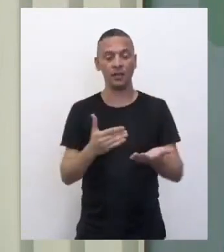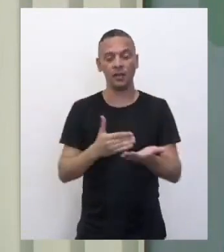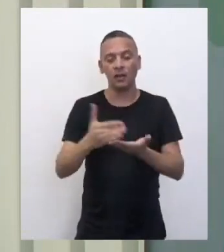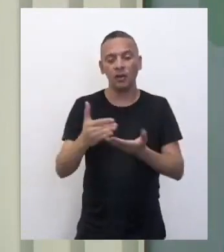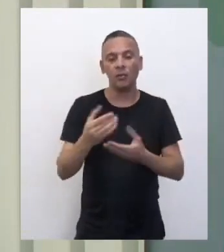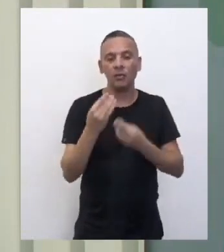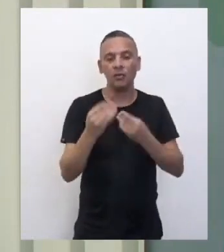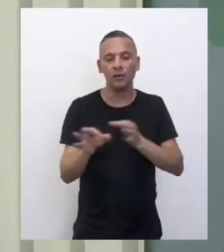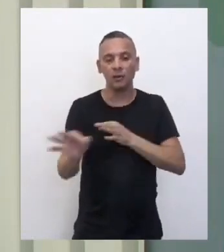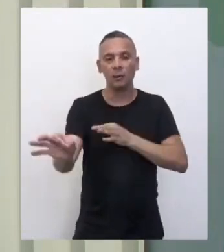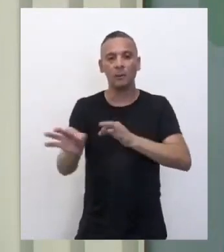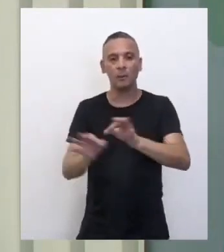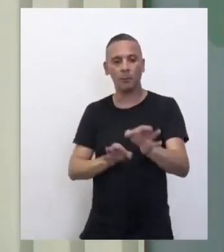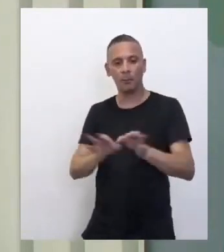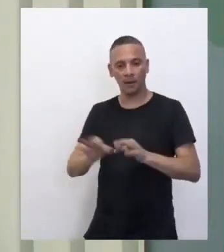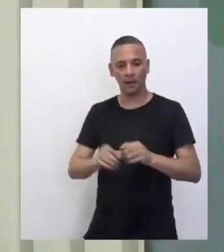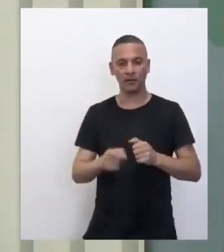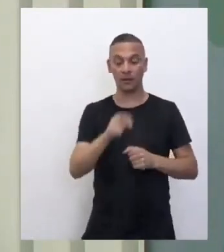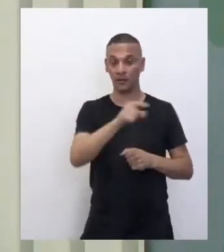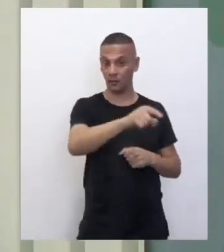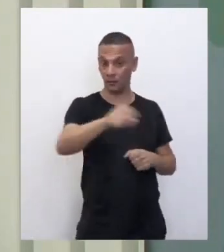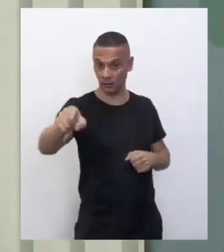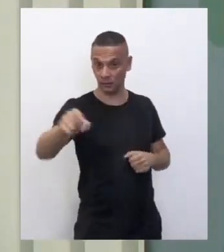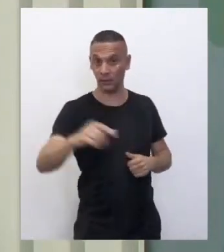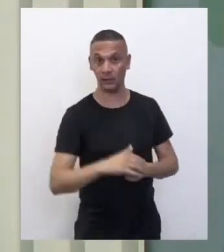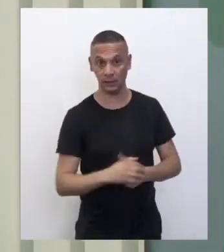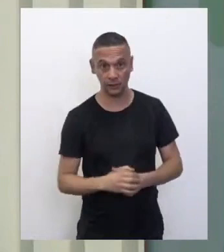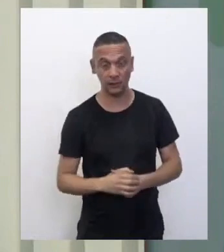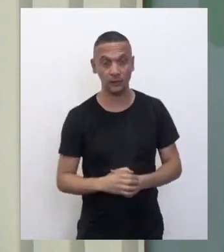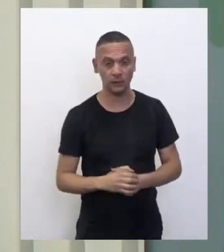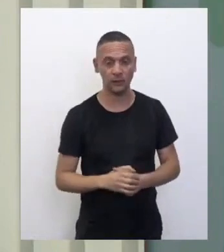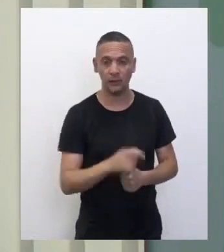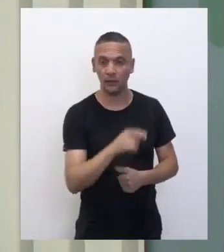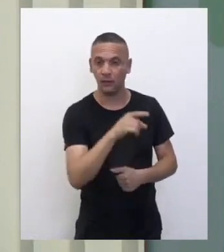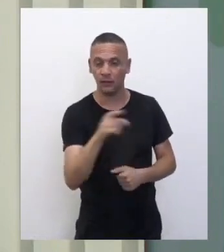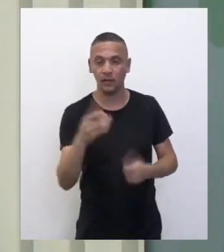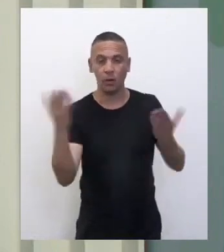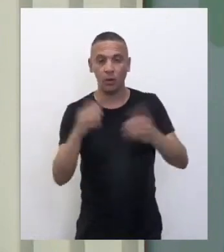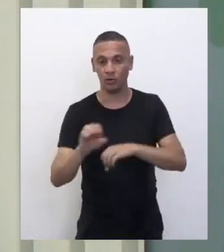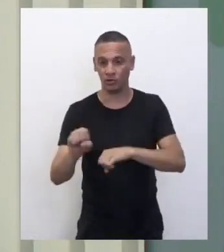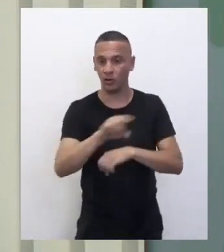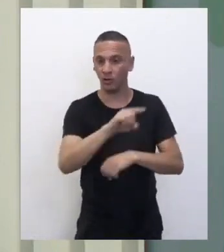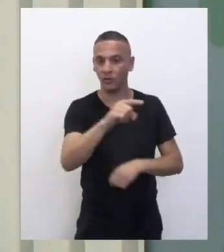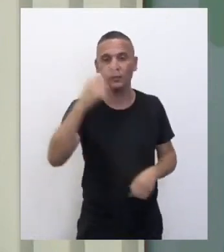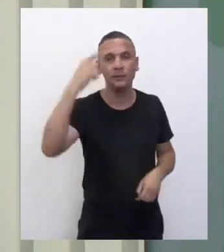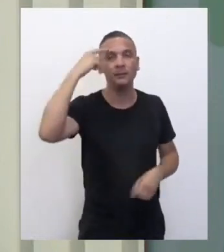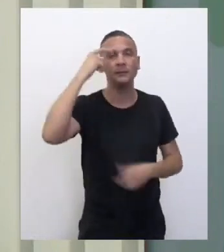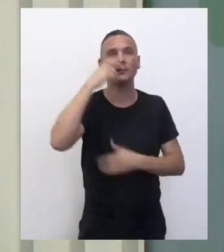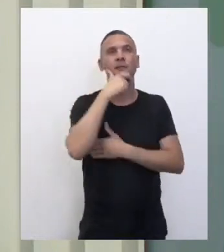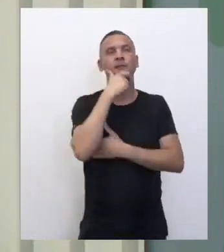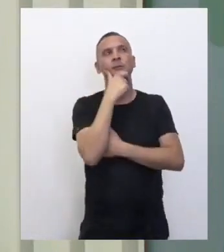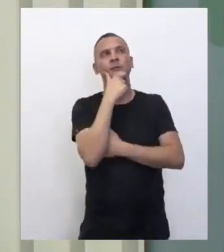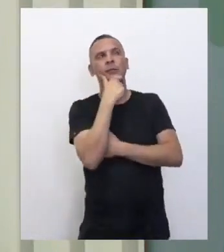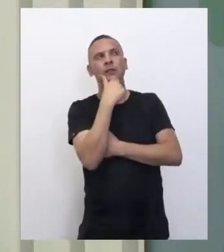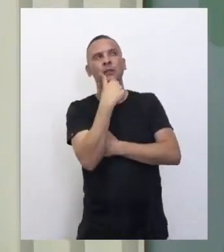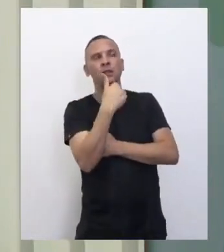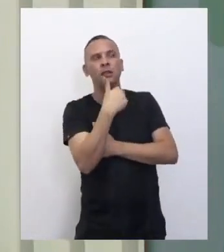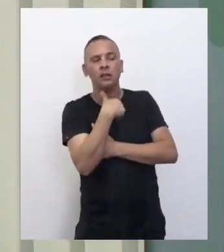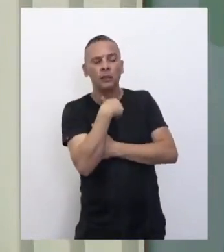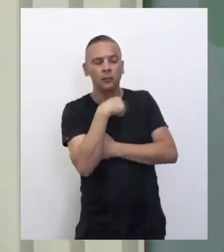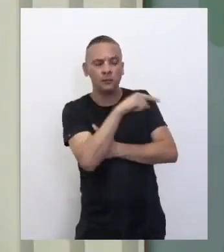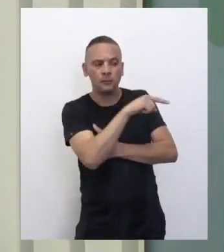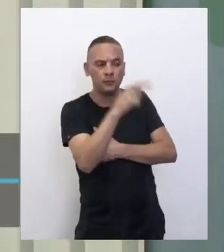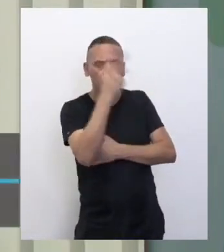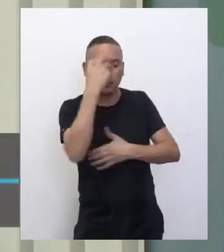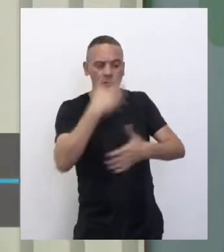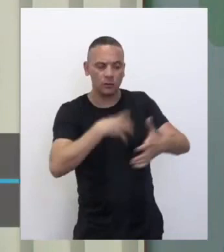disso, planejar. E aí eu já jogo isso para vocês, gente. A partir da nossa aula, o que a gente pode fazer para intervir de